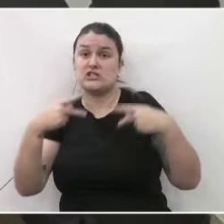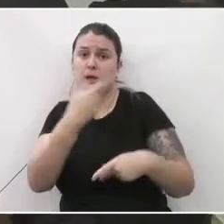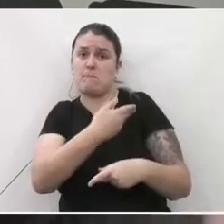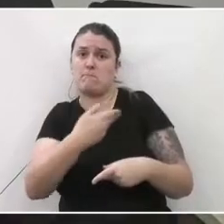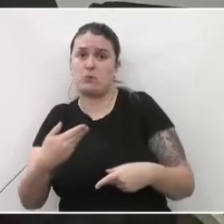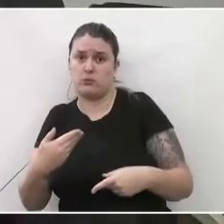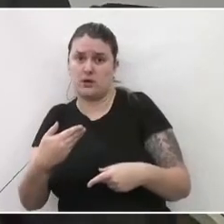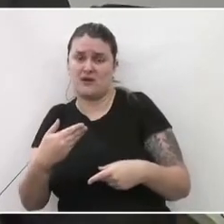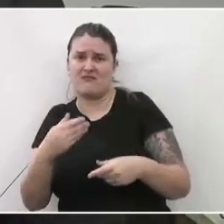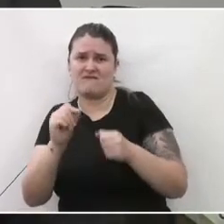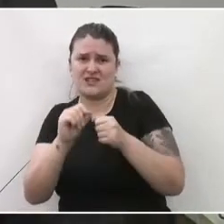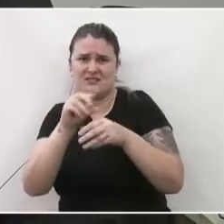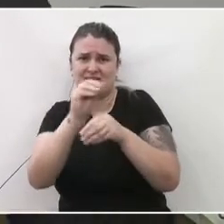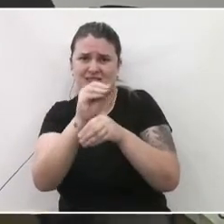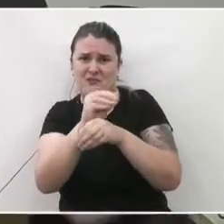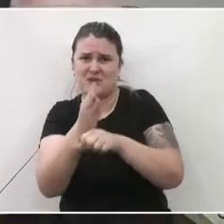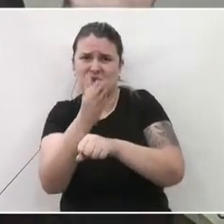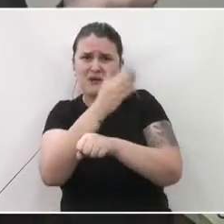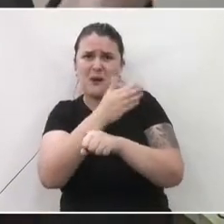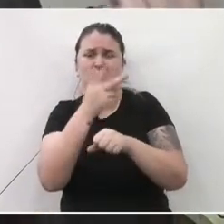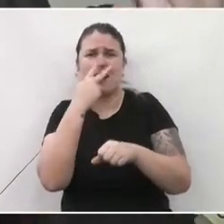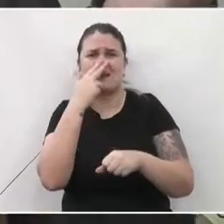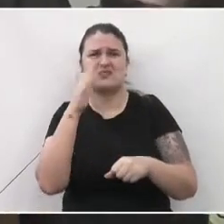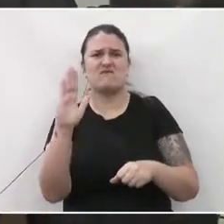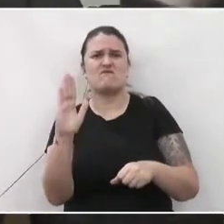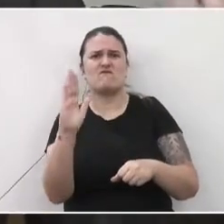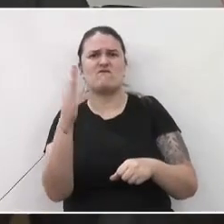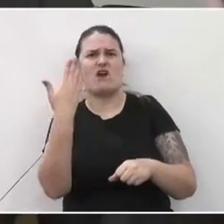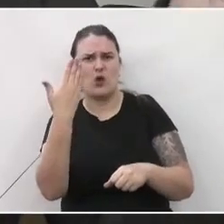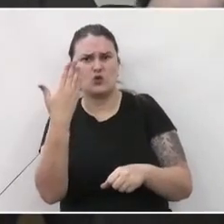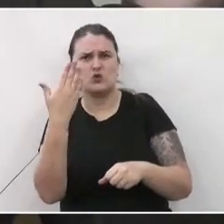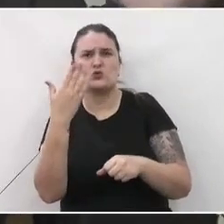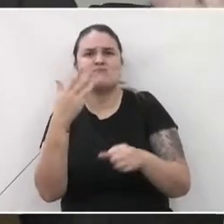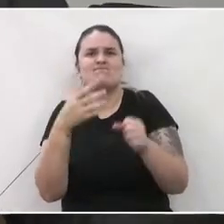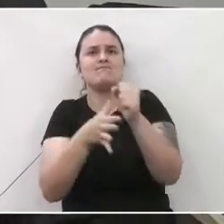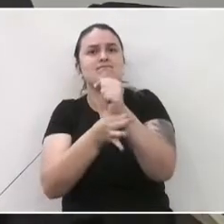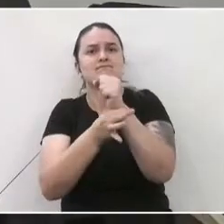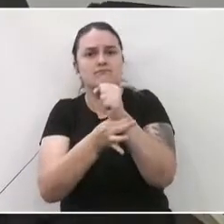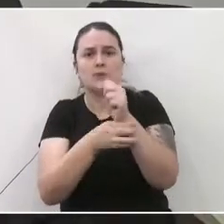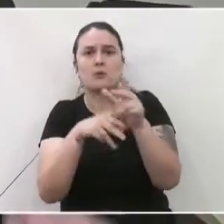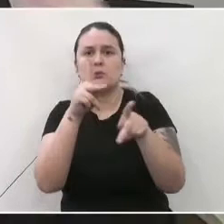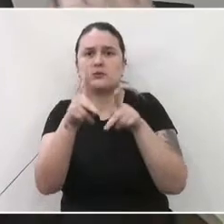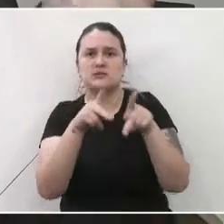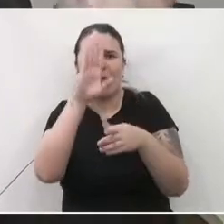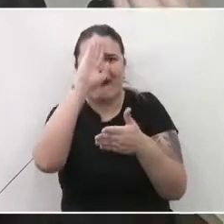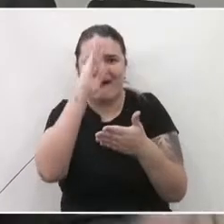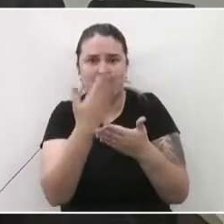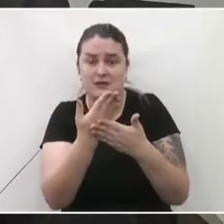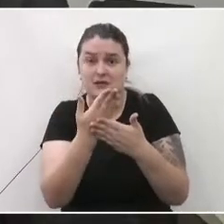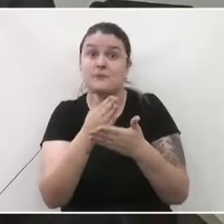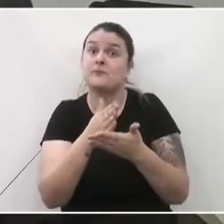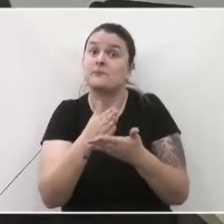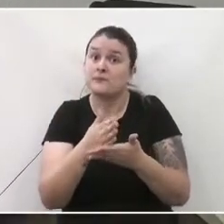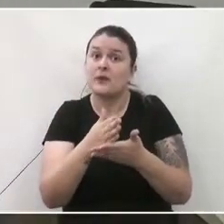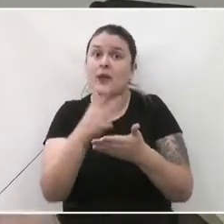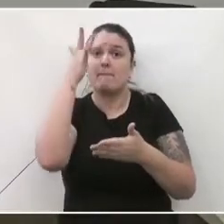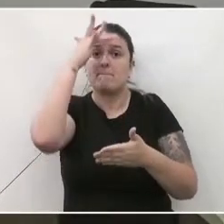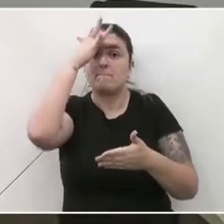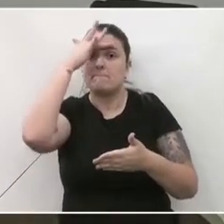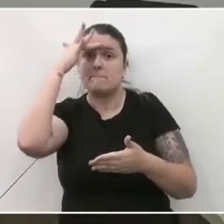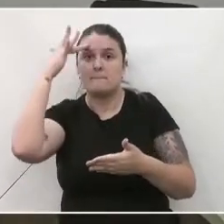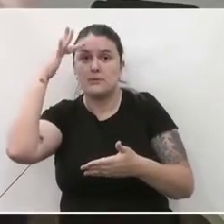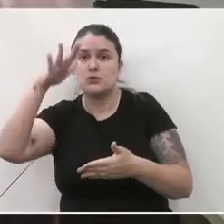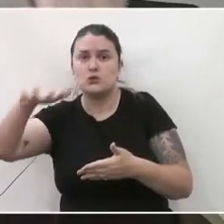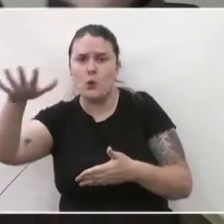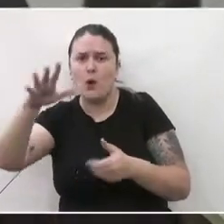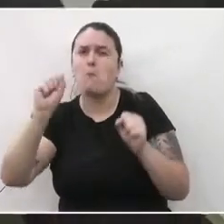isso pode trazer uma falsa impressão de segurança à nossa população. Essas pessoas, elas